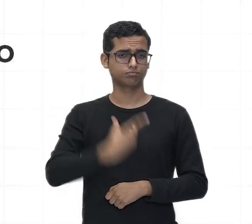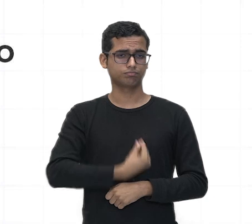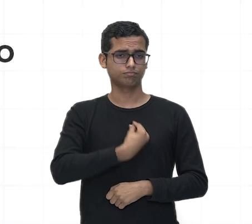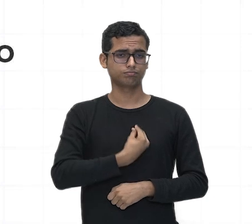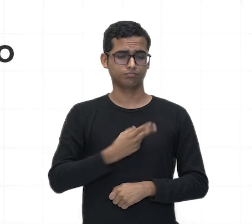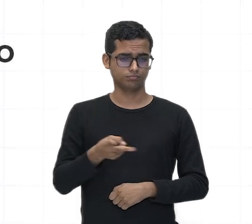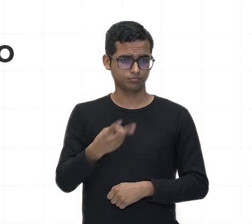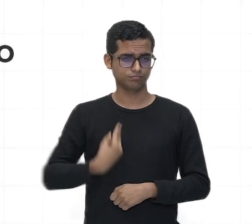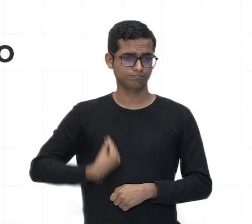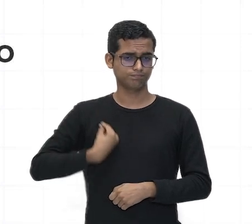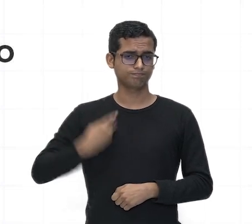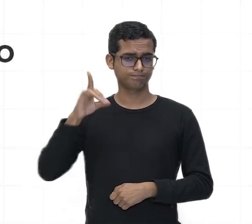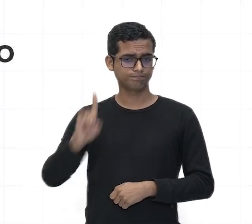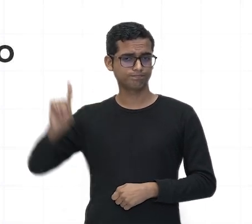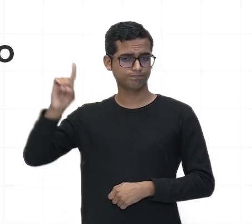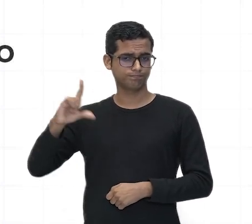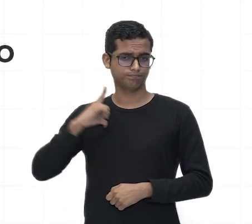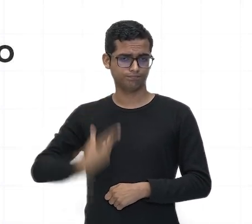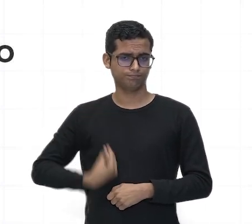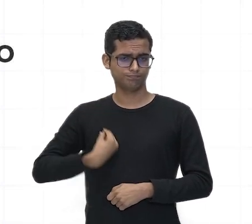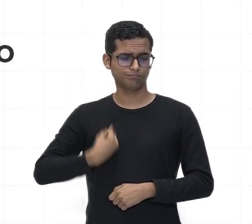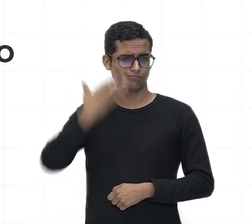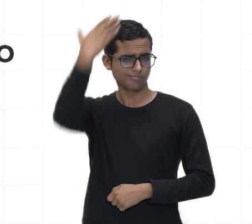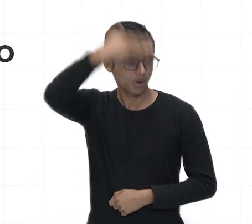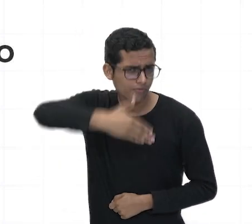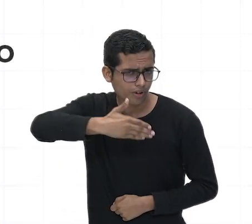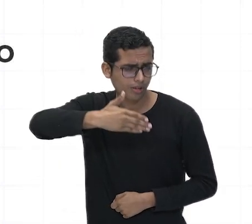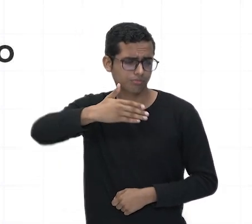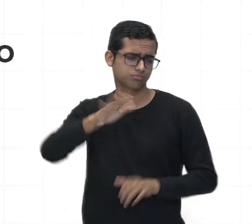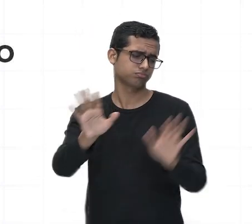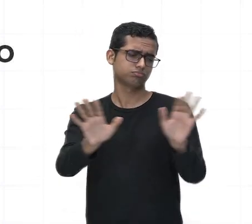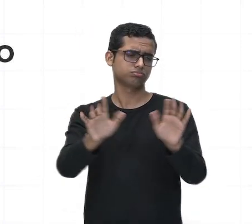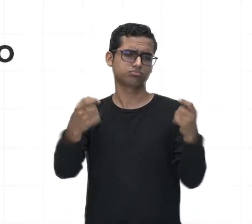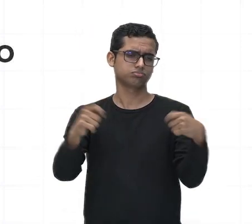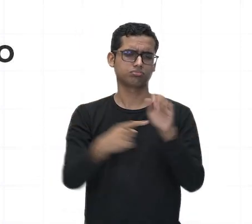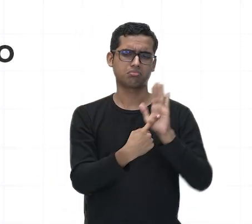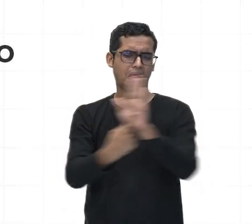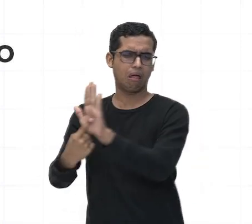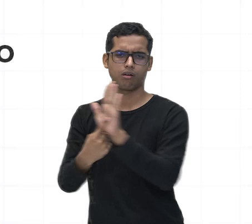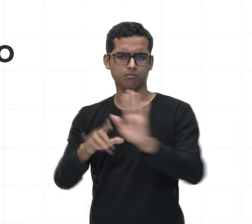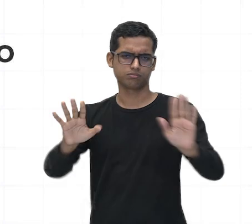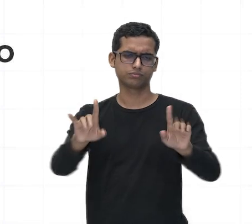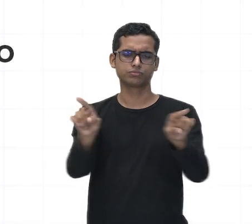pessoas vão pedir provas, nós não precisamos disso. Sabemos que Deus existe.